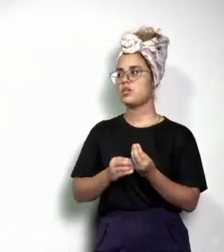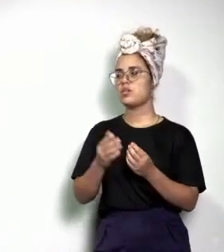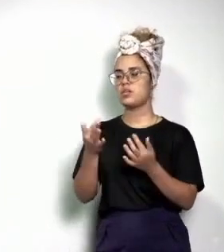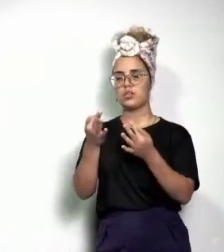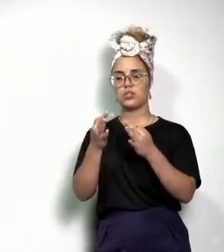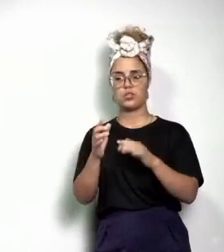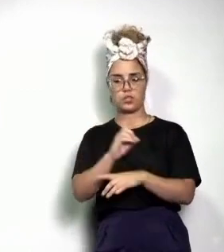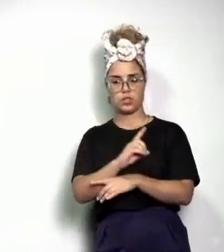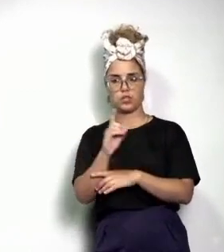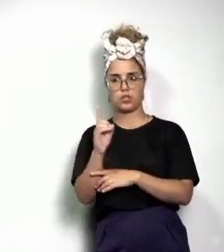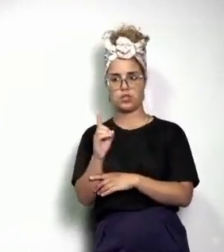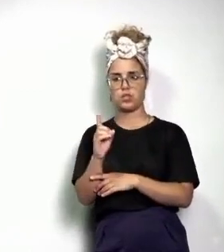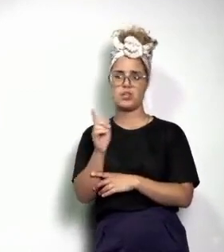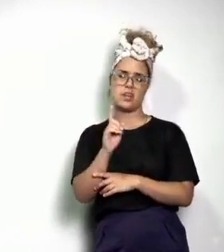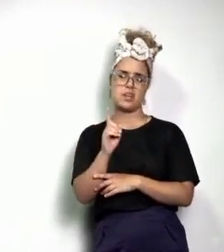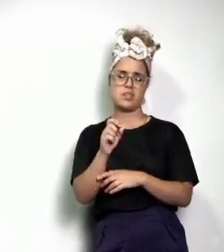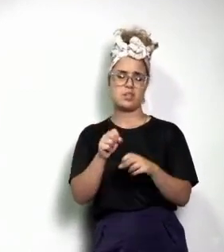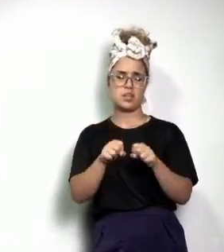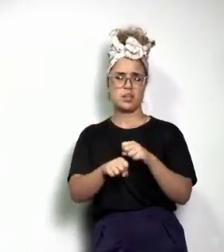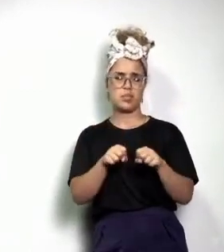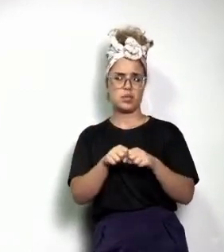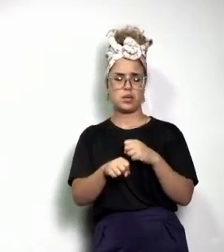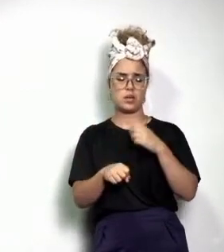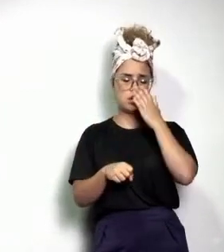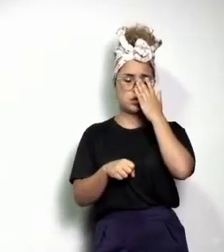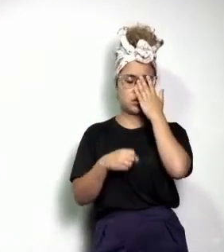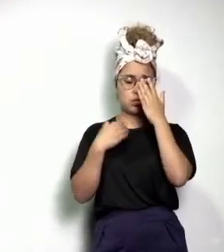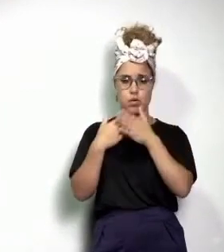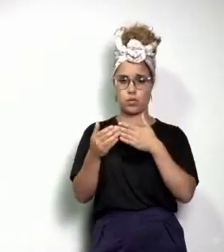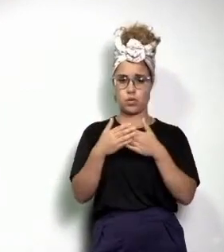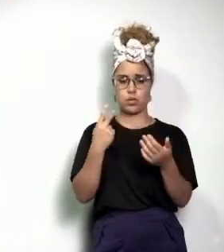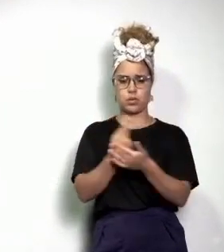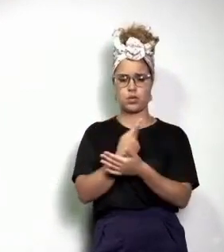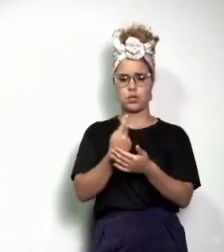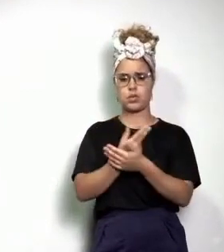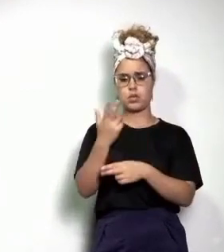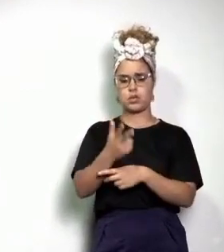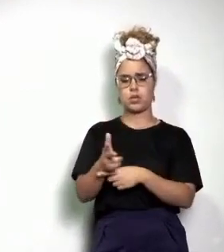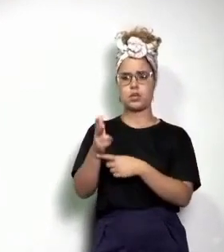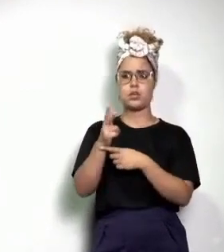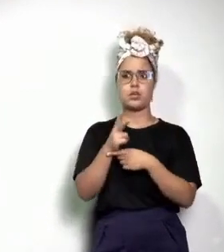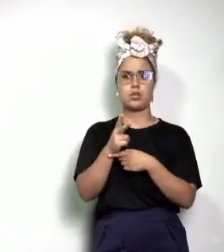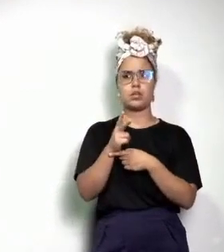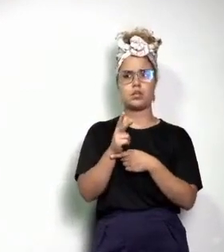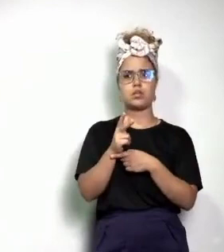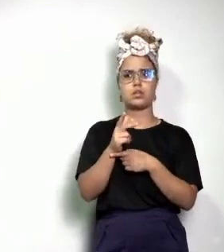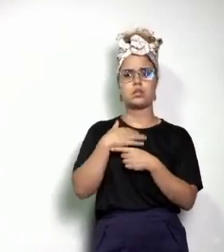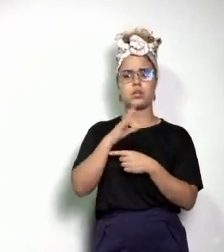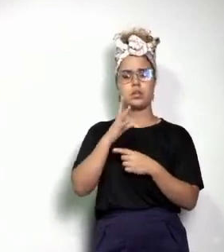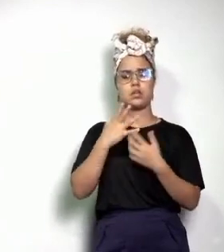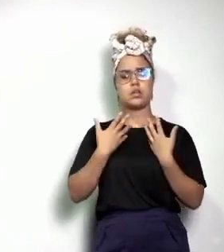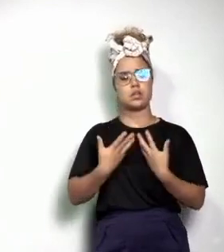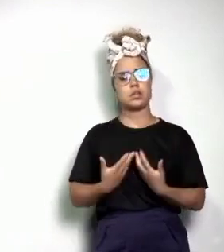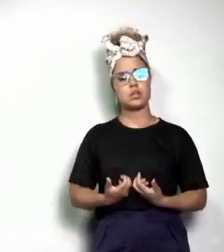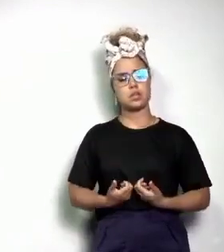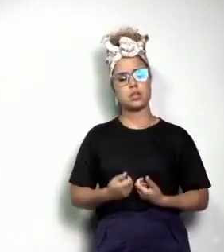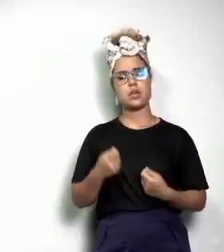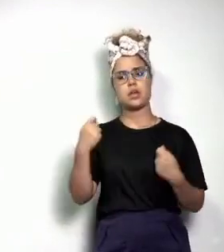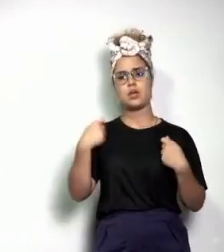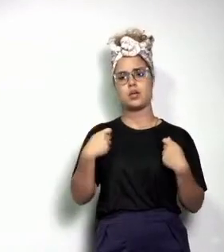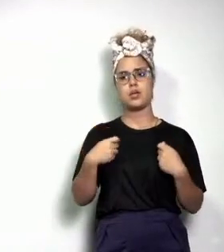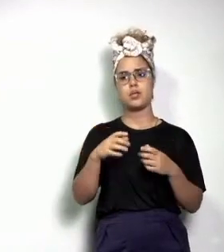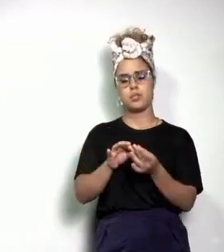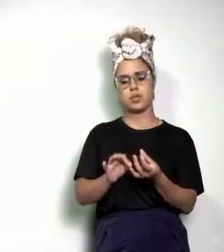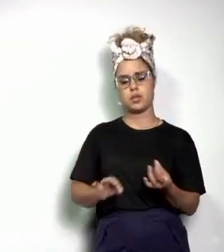de uma diária para, enfim, não deixar forçando, né, qualquer coisa que possa acontecer com a câmera nesse tempo de descanso. É descansar